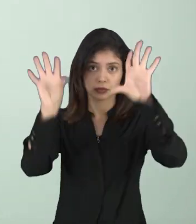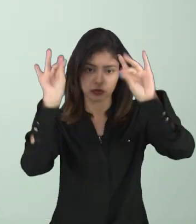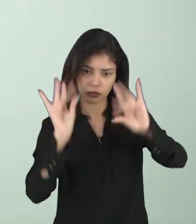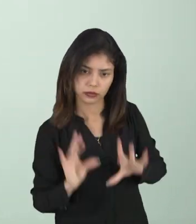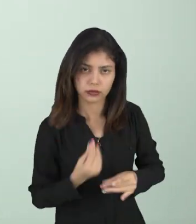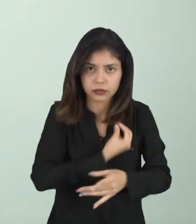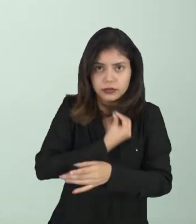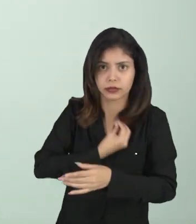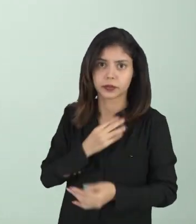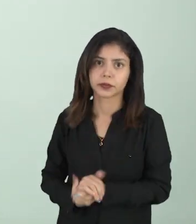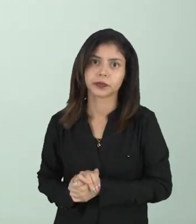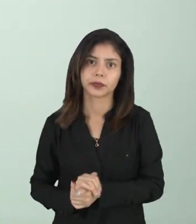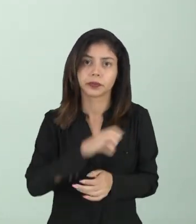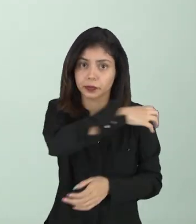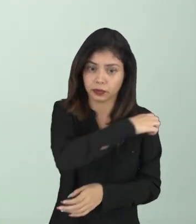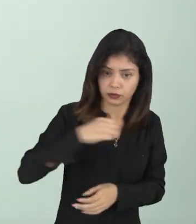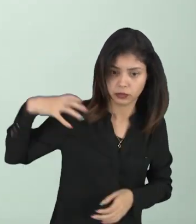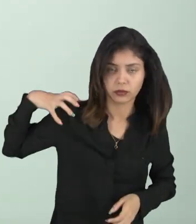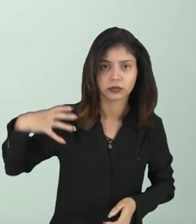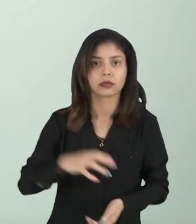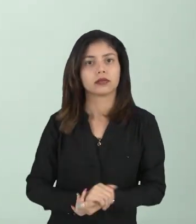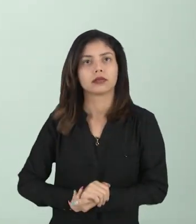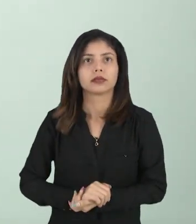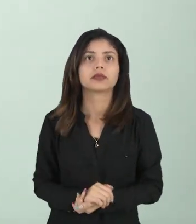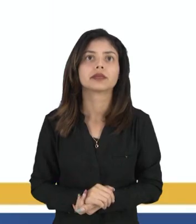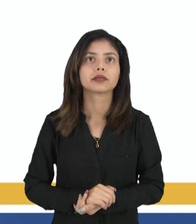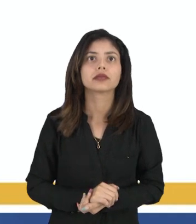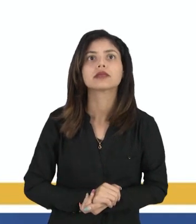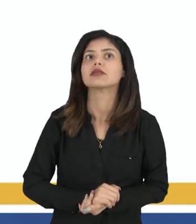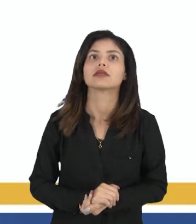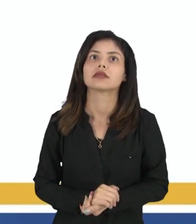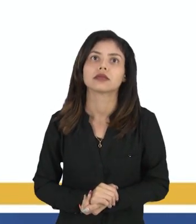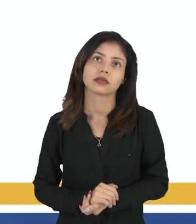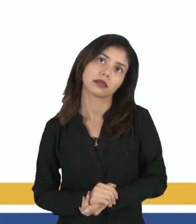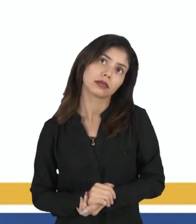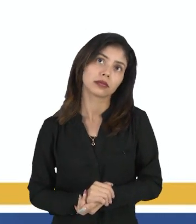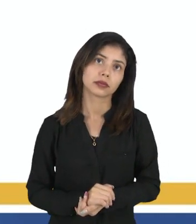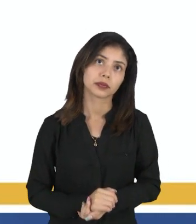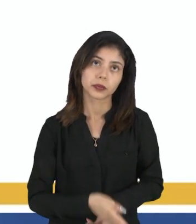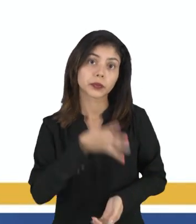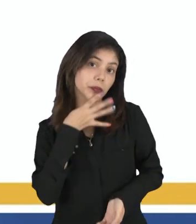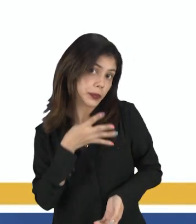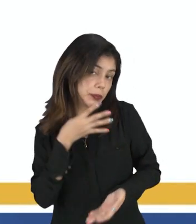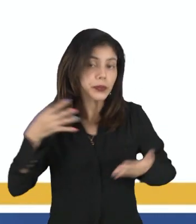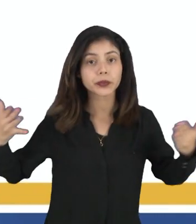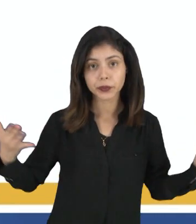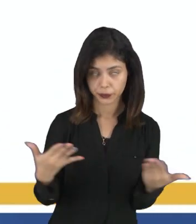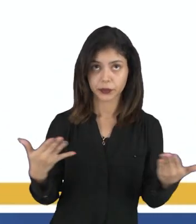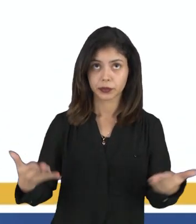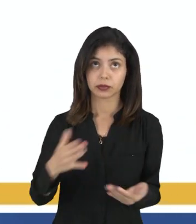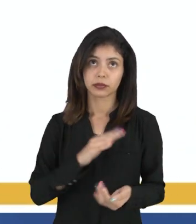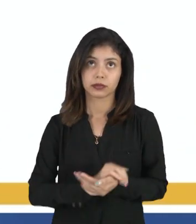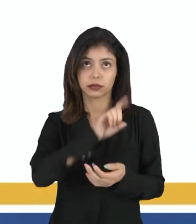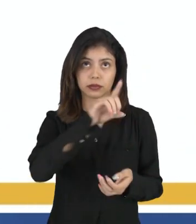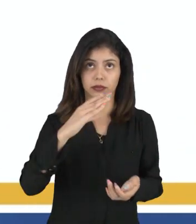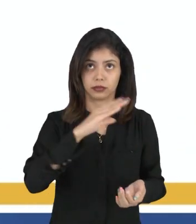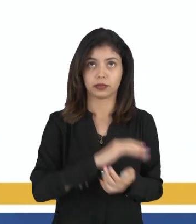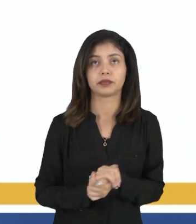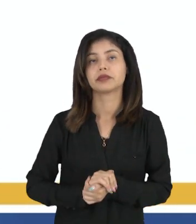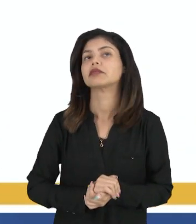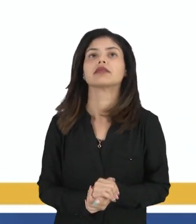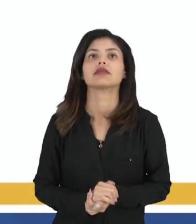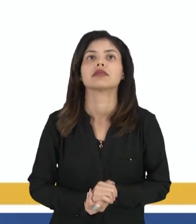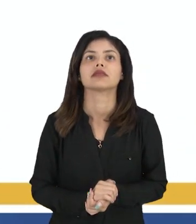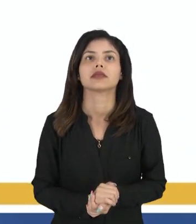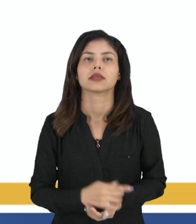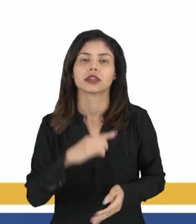organismo vivia, tá? Aristóteles, lá na Grécia Antiga. O sistema que nós conhecemos hoje, né, o sistema de classificação dos seres